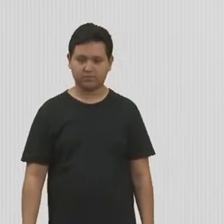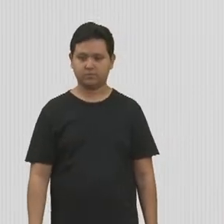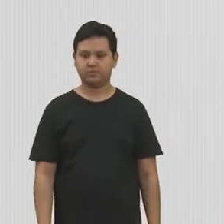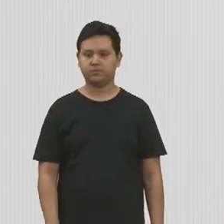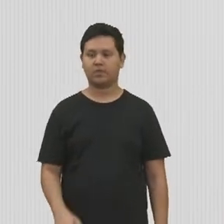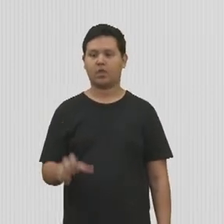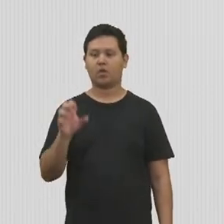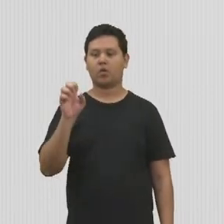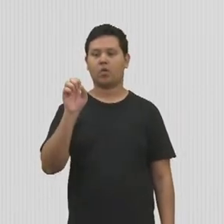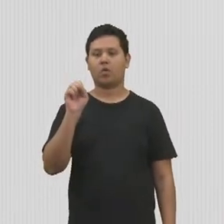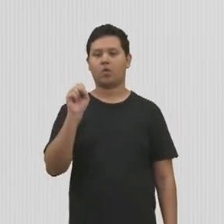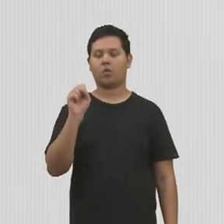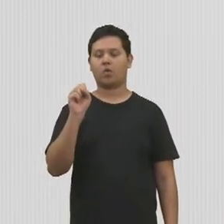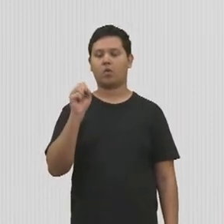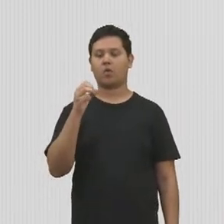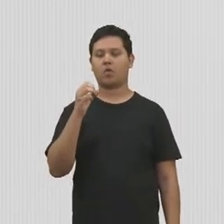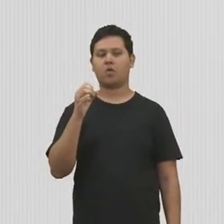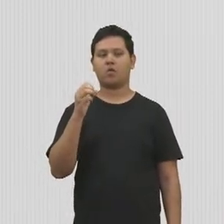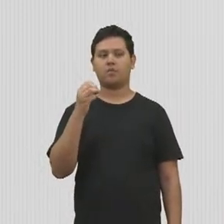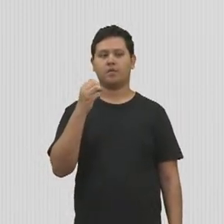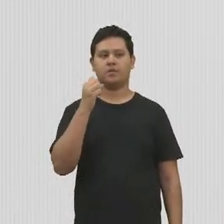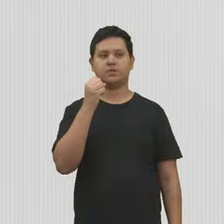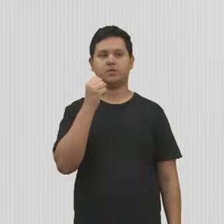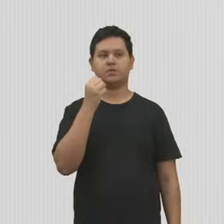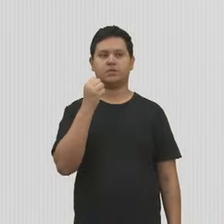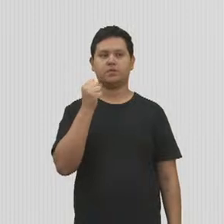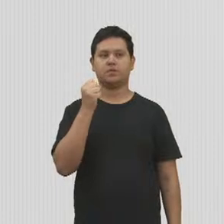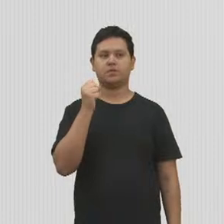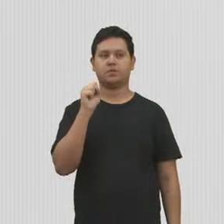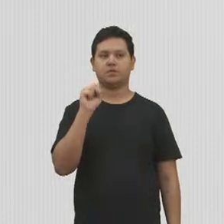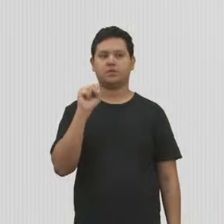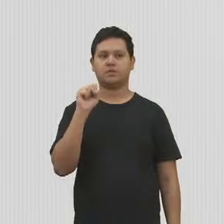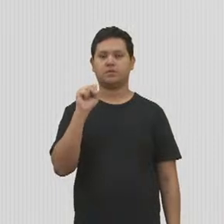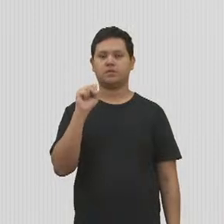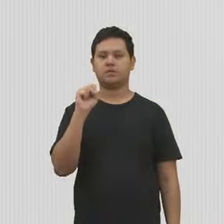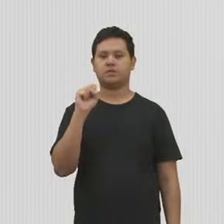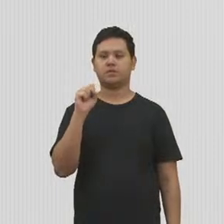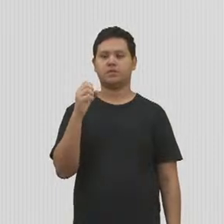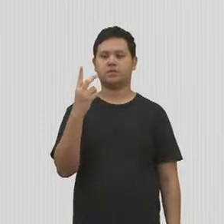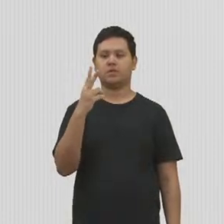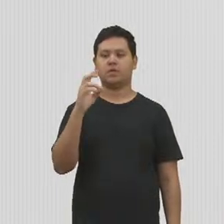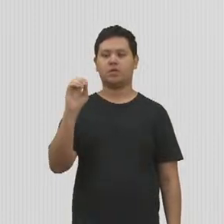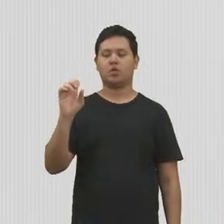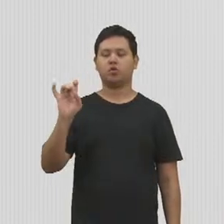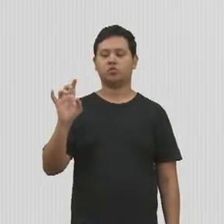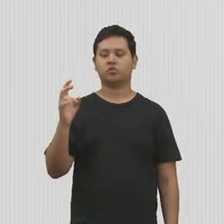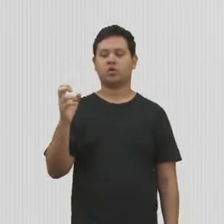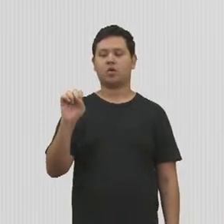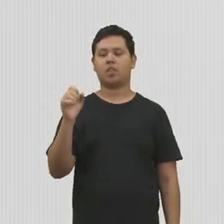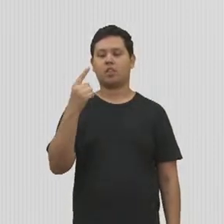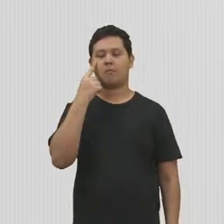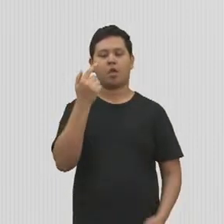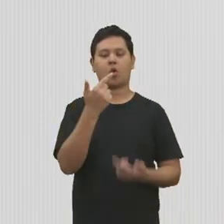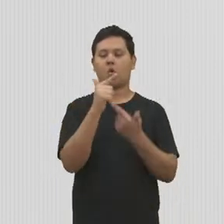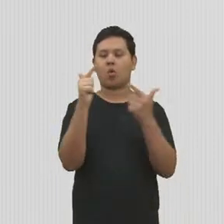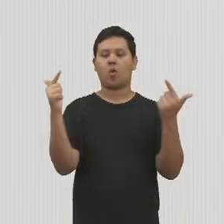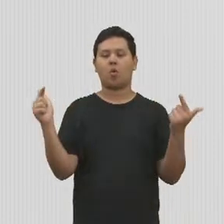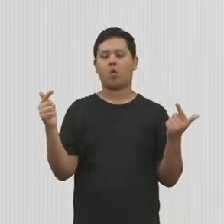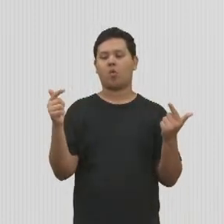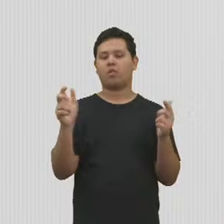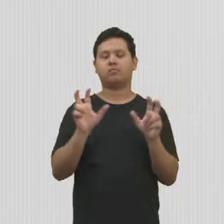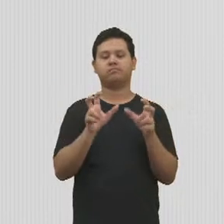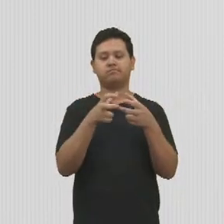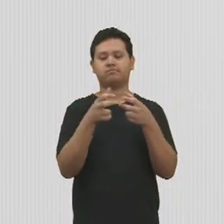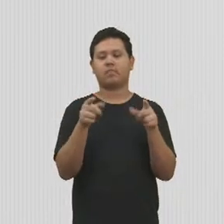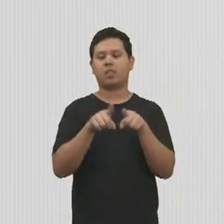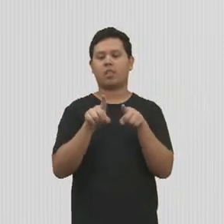previmos 8.200 e gastamos 7.200. Obrigado. Aqui as outras, que são as secretarias meio, basicamente, além da Câmara.